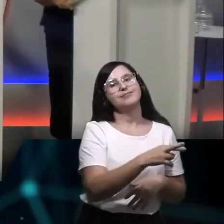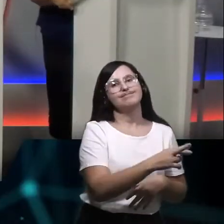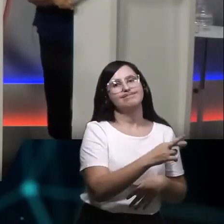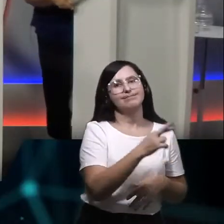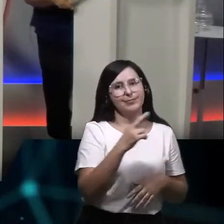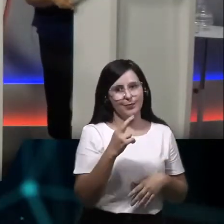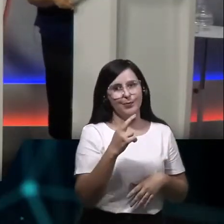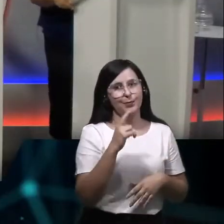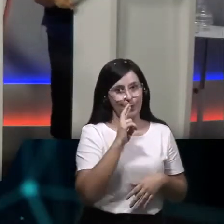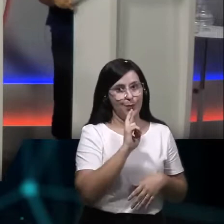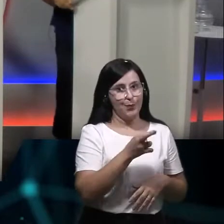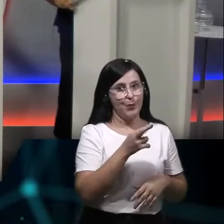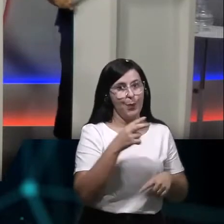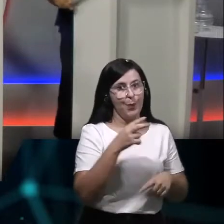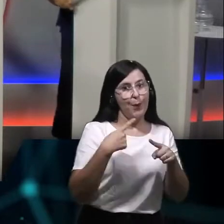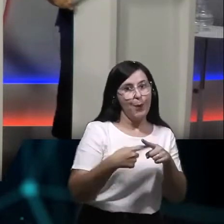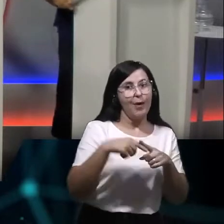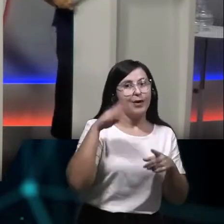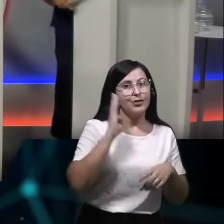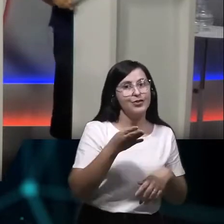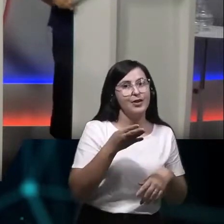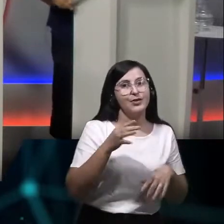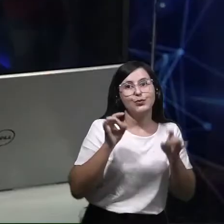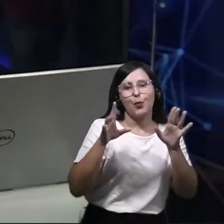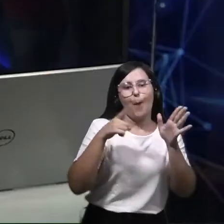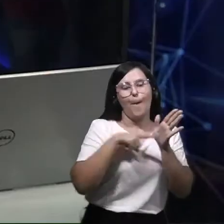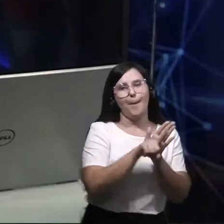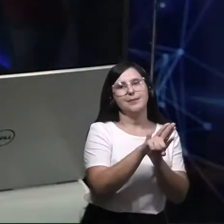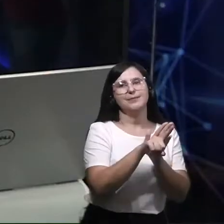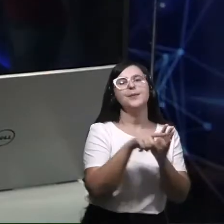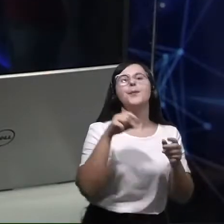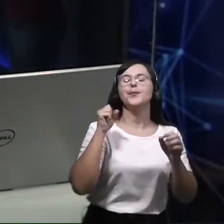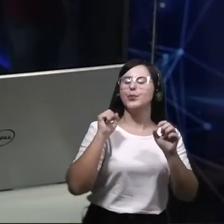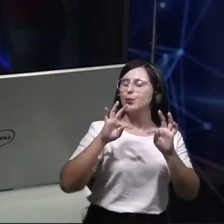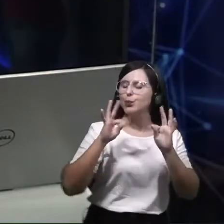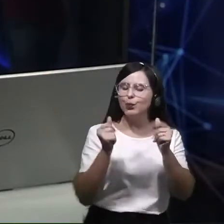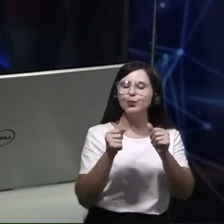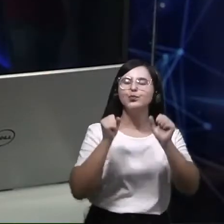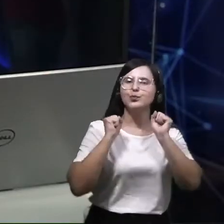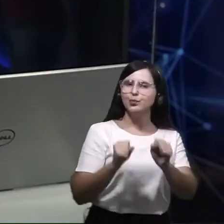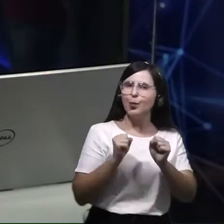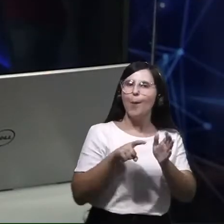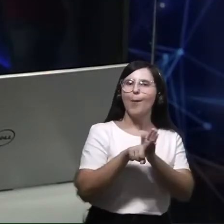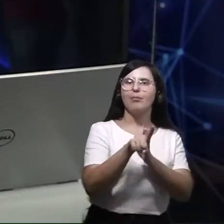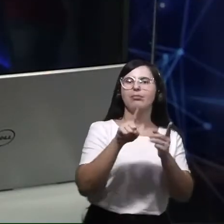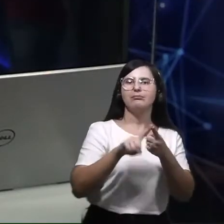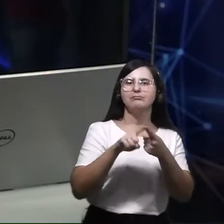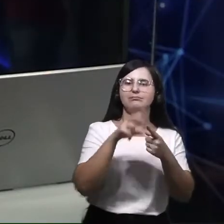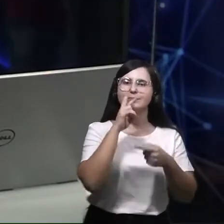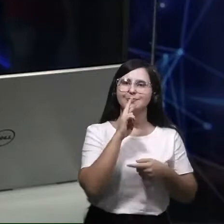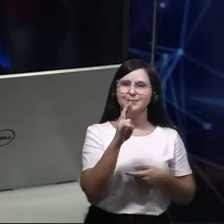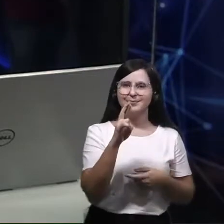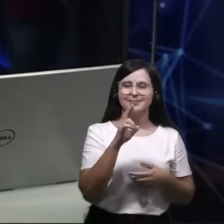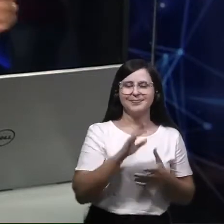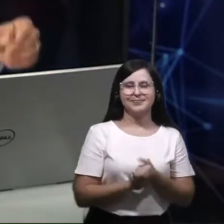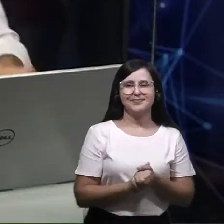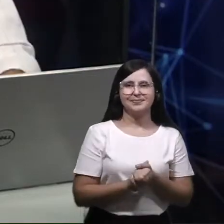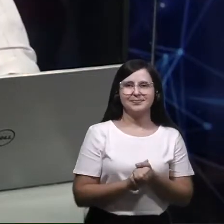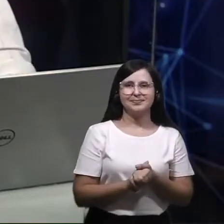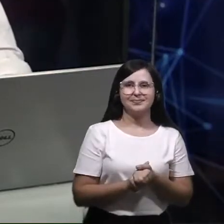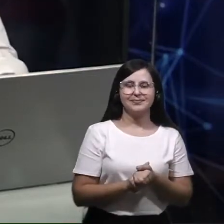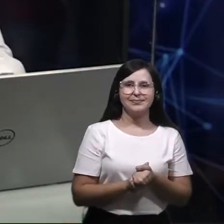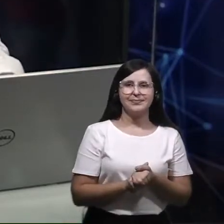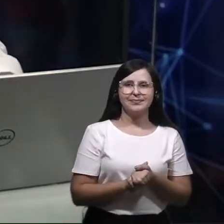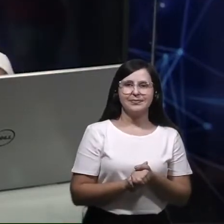Isso é feito para que todos os candidatos tenham a oportunidade de perguntar e de responder durante a rodada, tá ok?